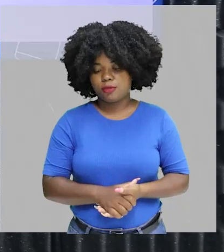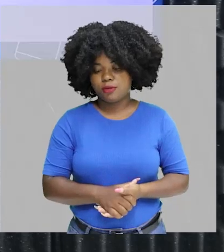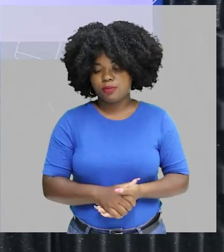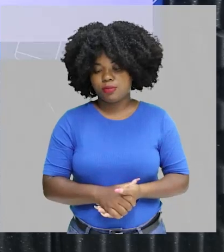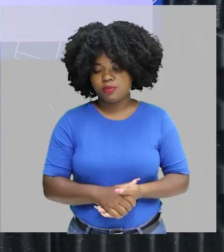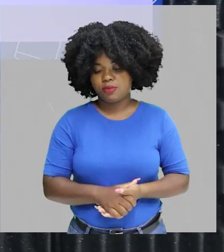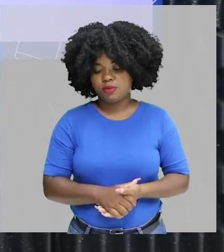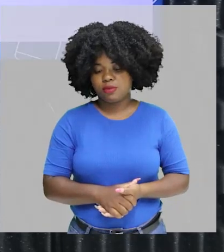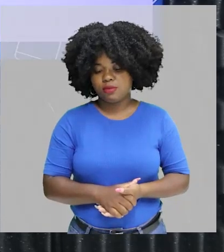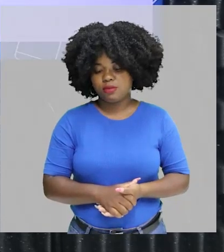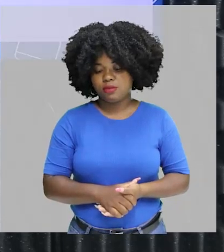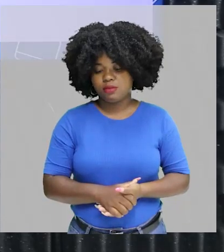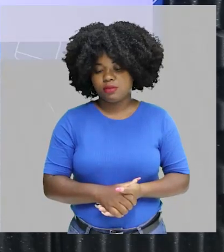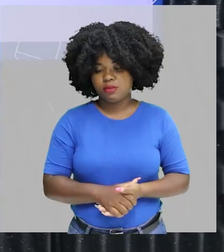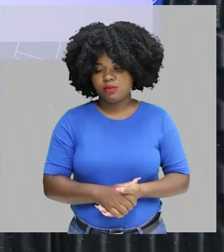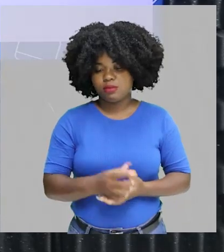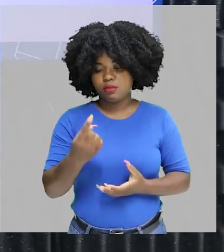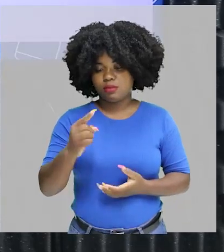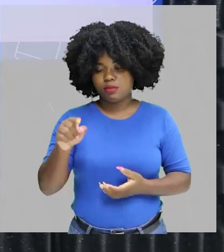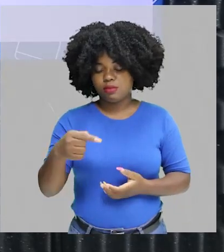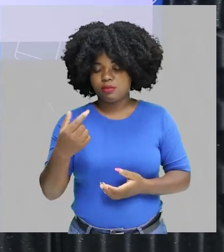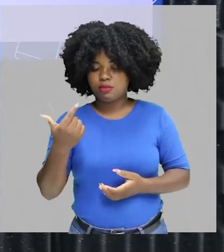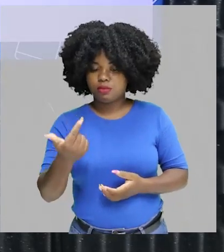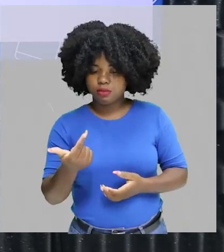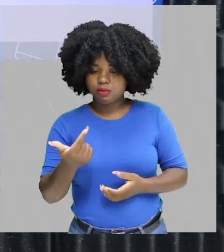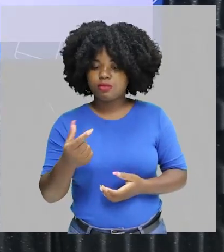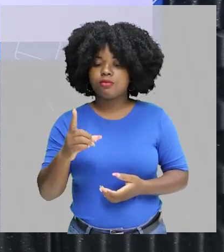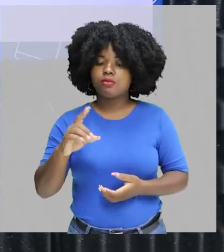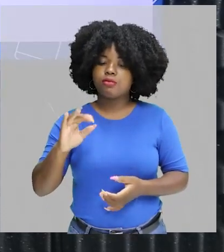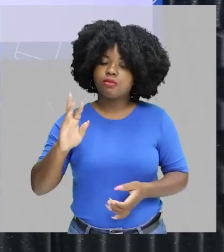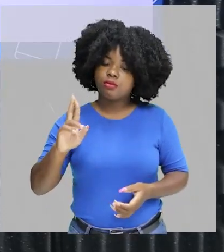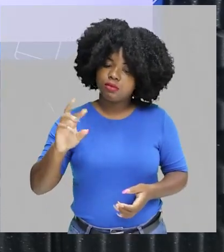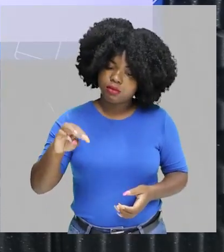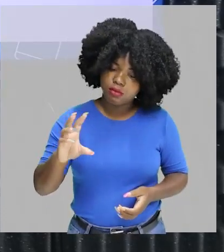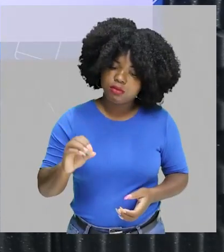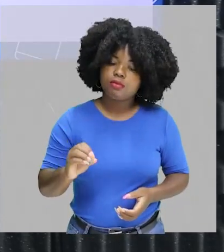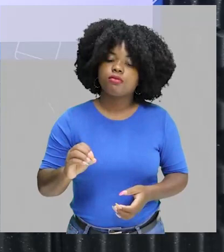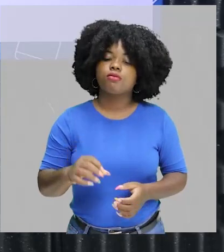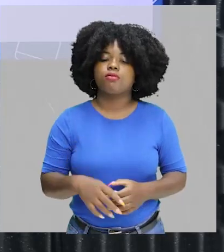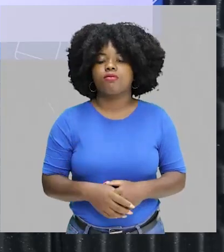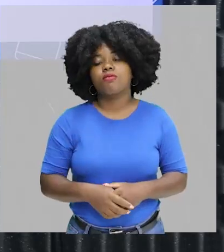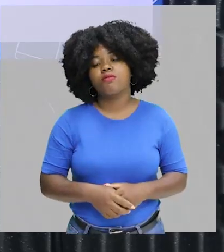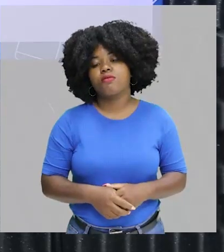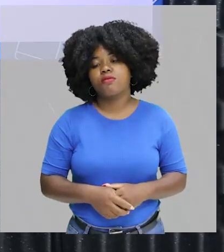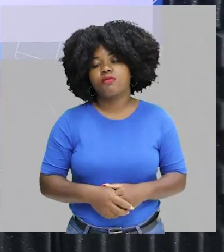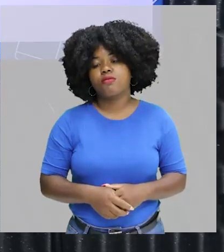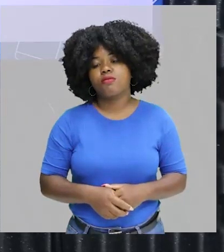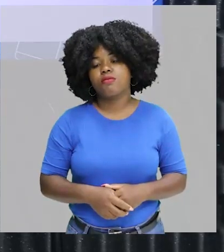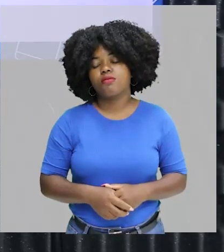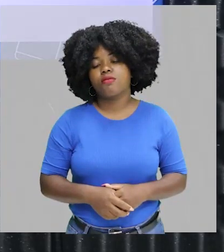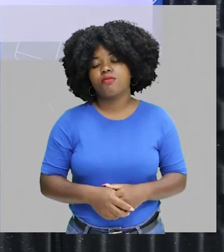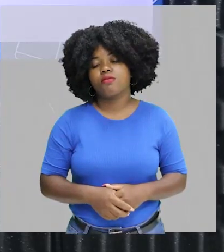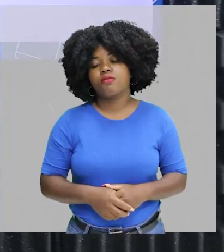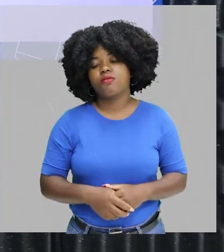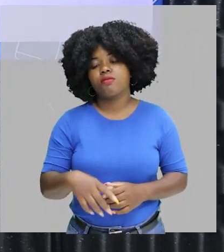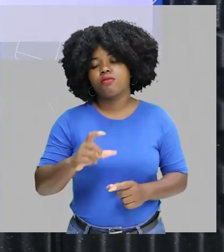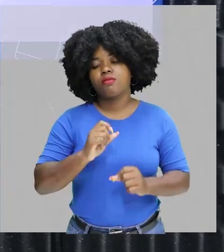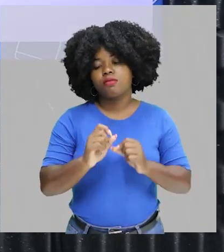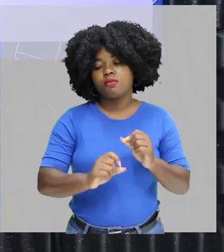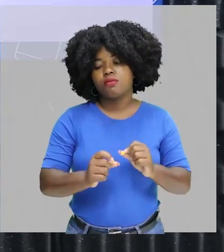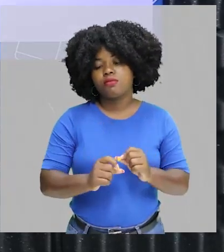a formação do 1,2 de bromopropano. Quem sofre reações